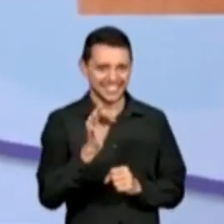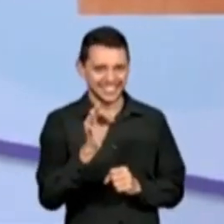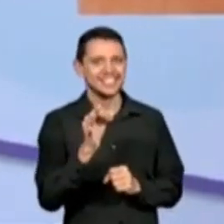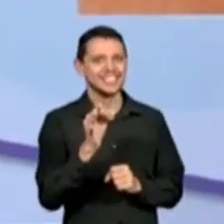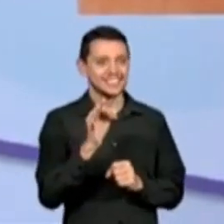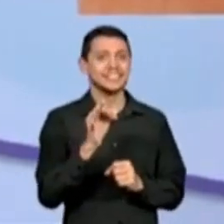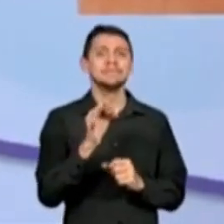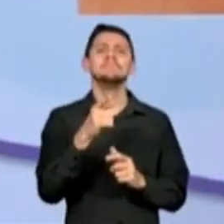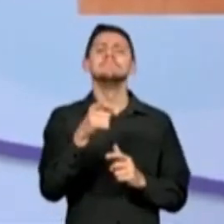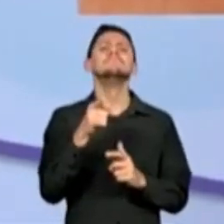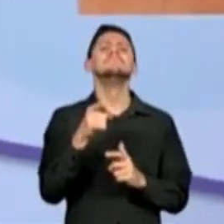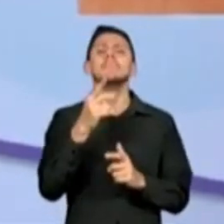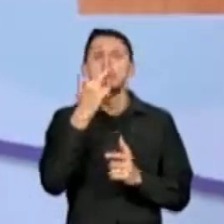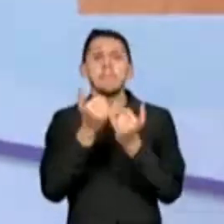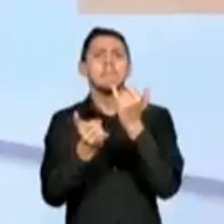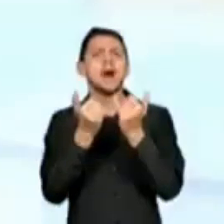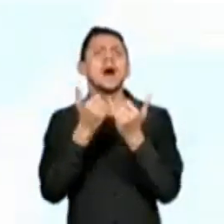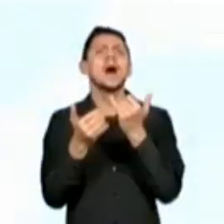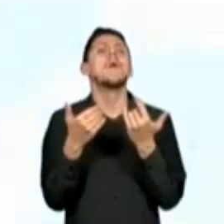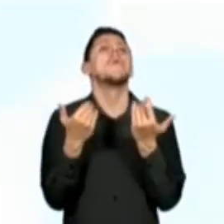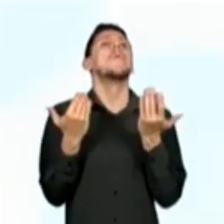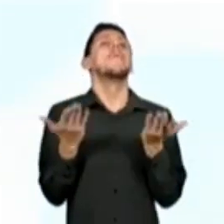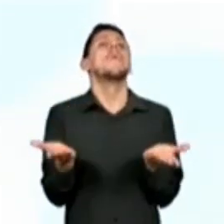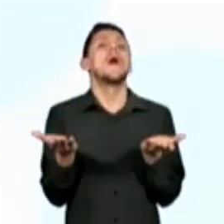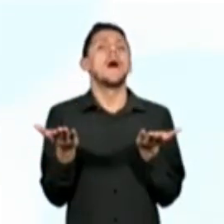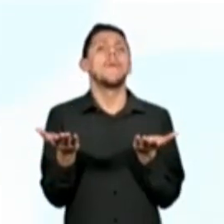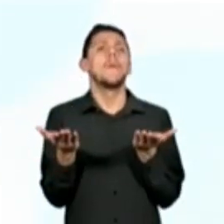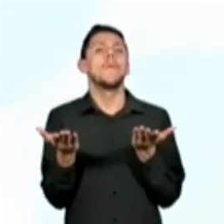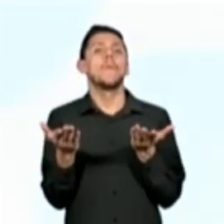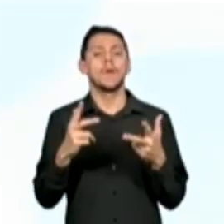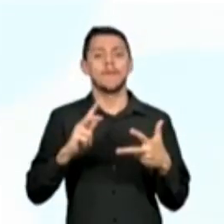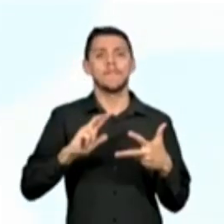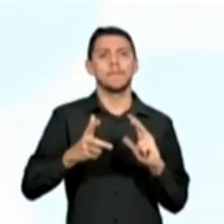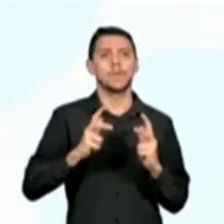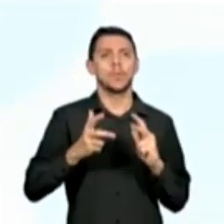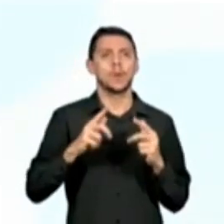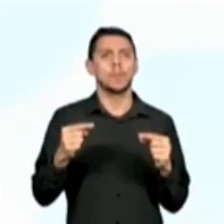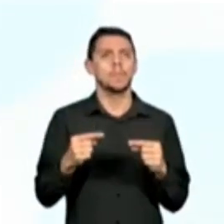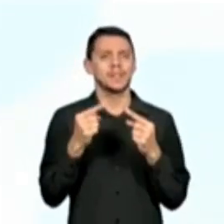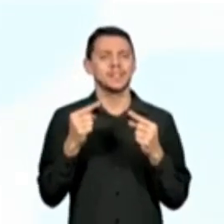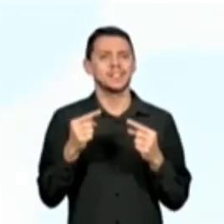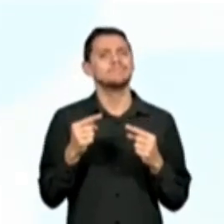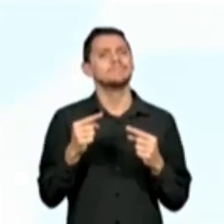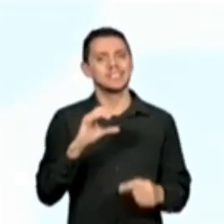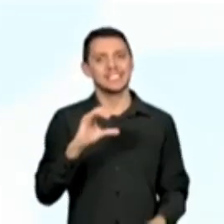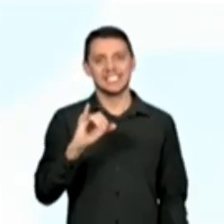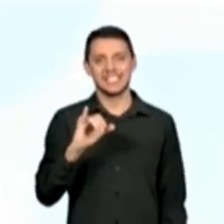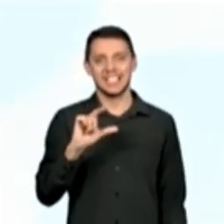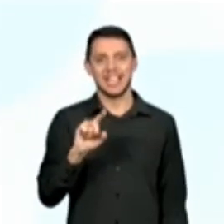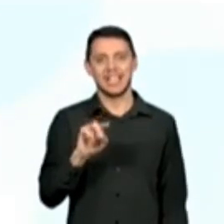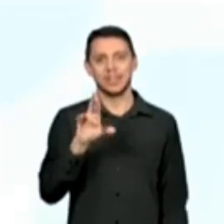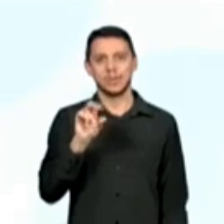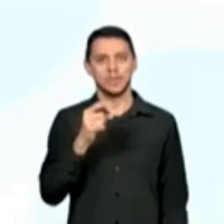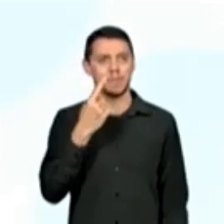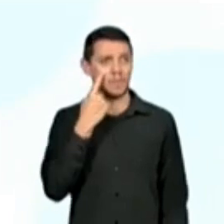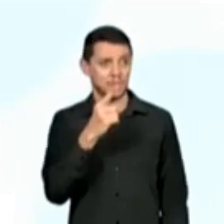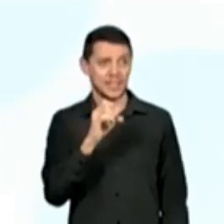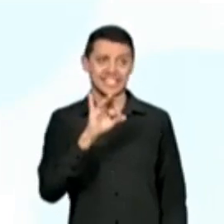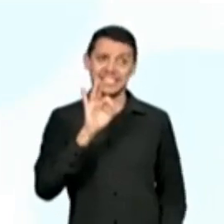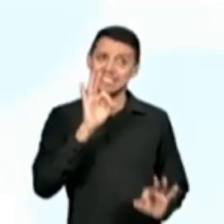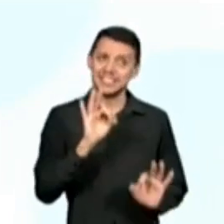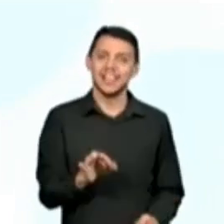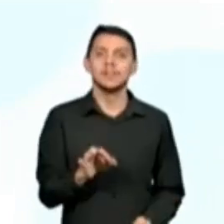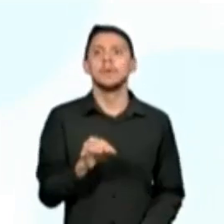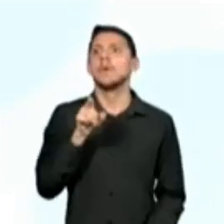essa ferramenta se assemelha a qual figura espacial? Ao cilindro. Cilindro. Vamos dar uma olhada, se você tem razão.